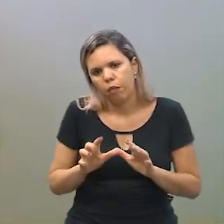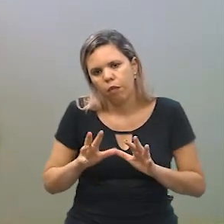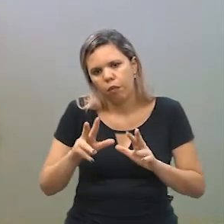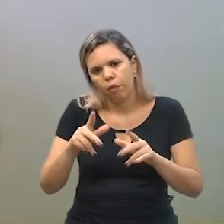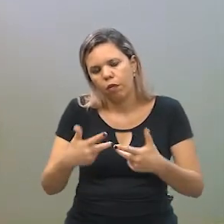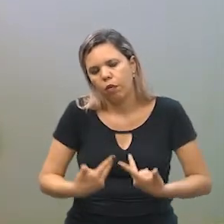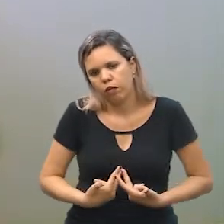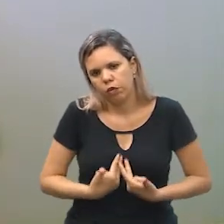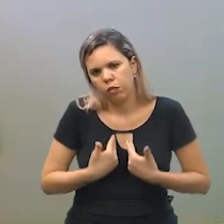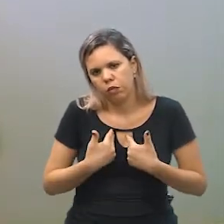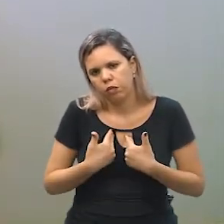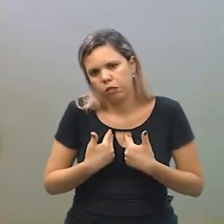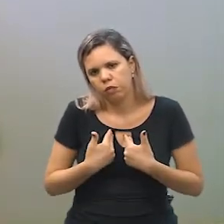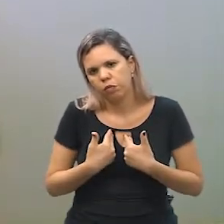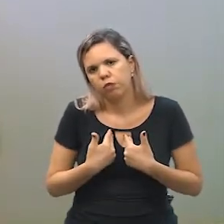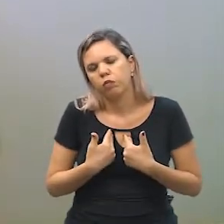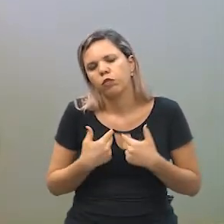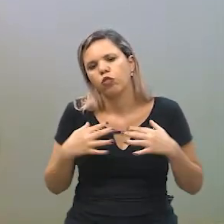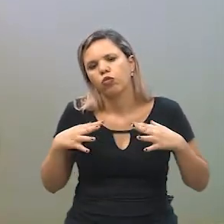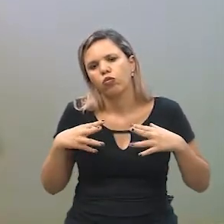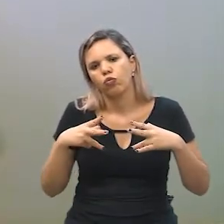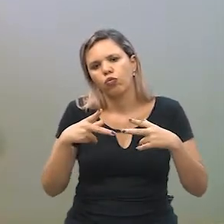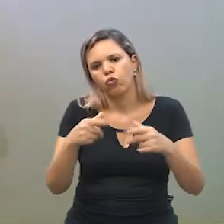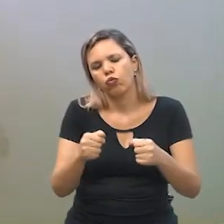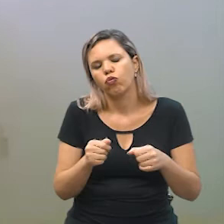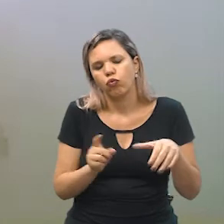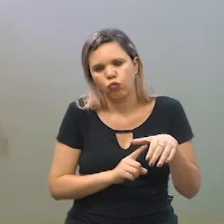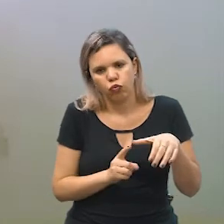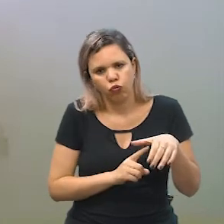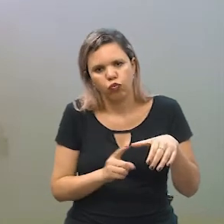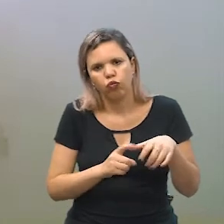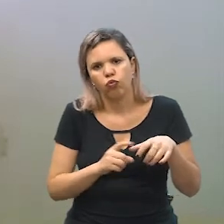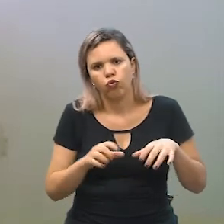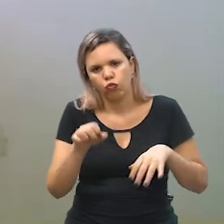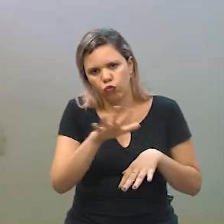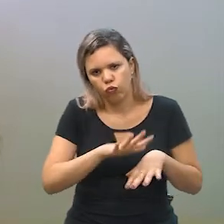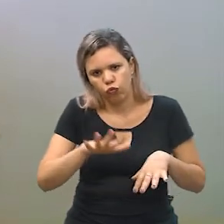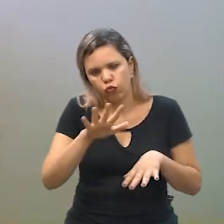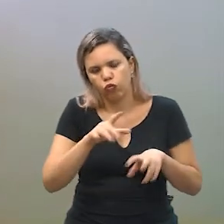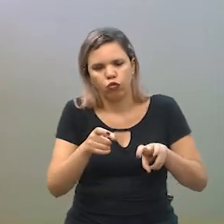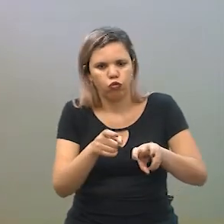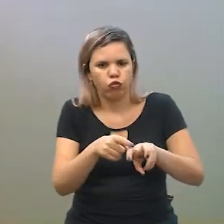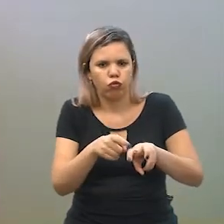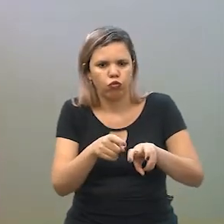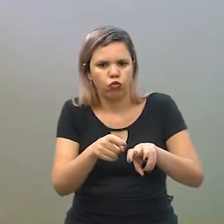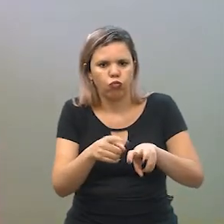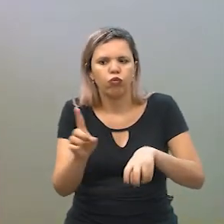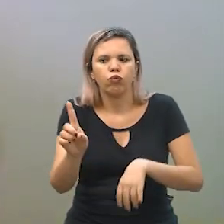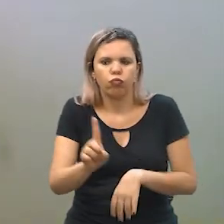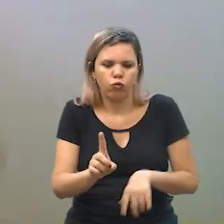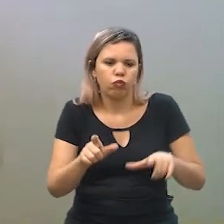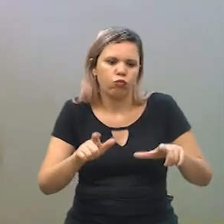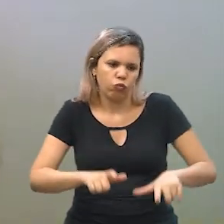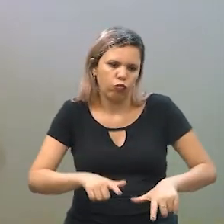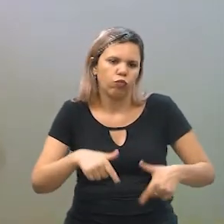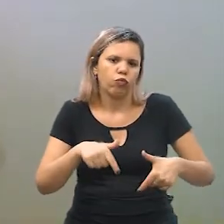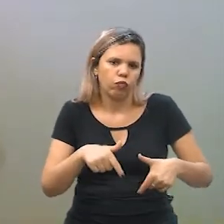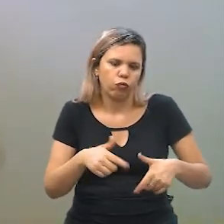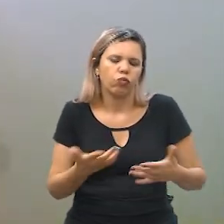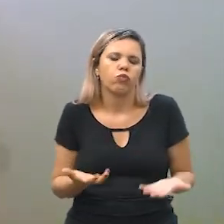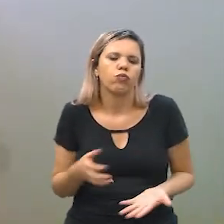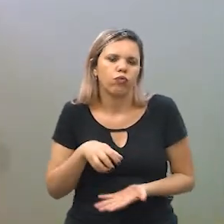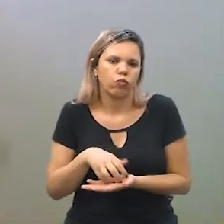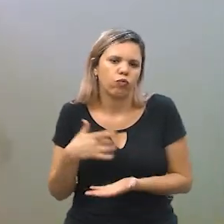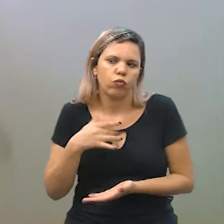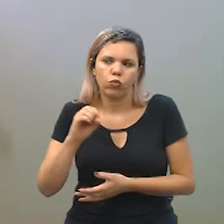de cirurgia eletiva, todo tipo de consulta eletiva. Então, o ginecologista ele vai estar lá no centro de saúde ou no